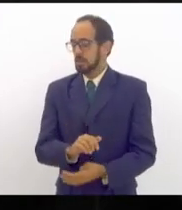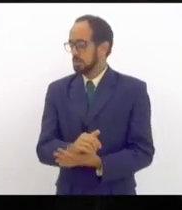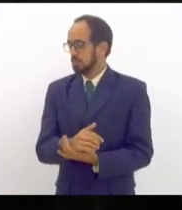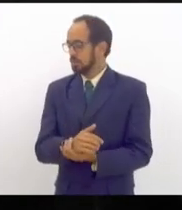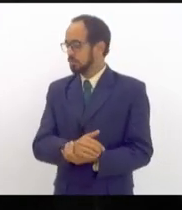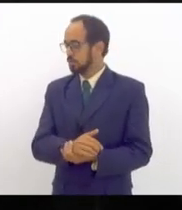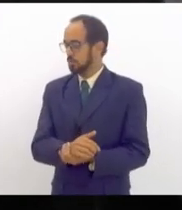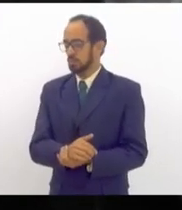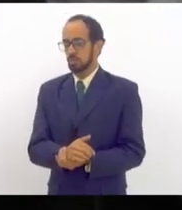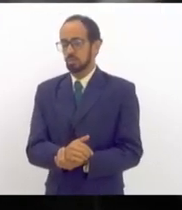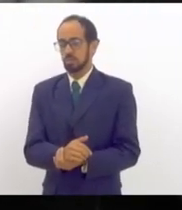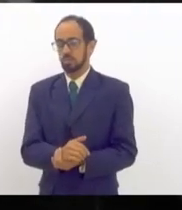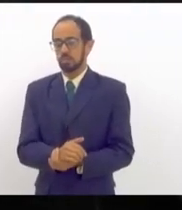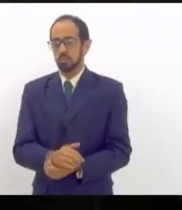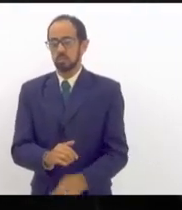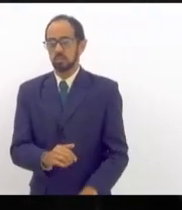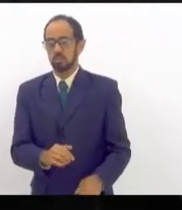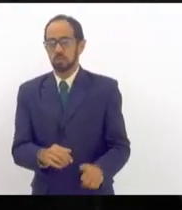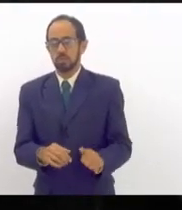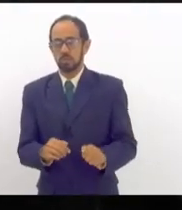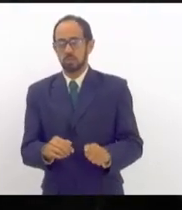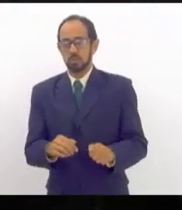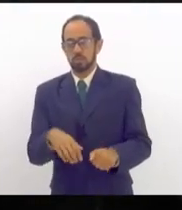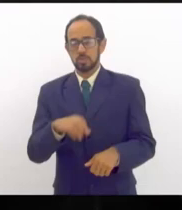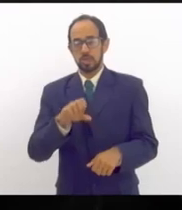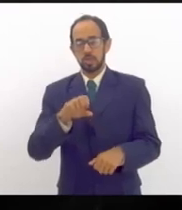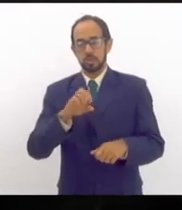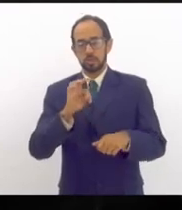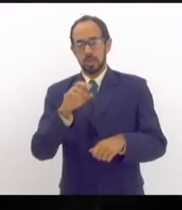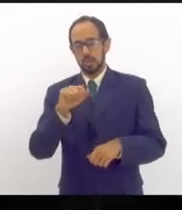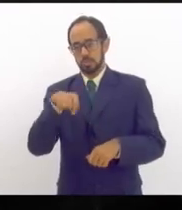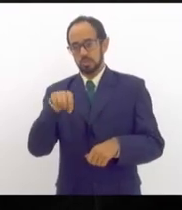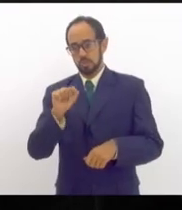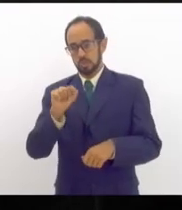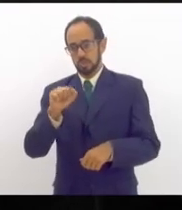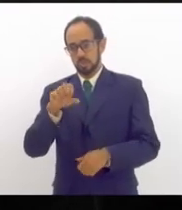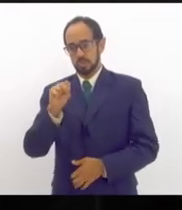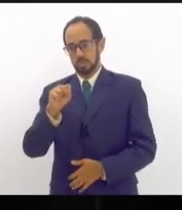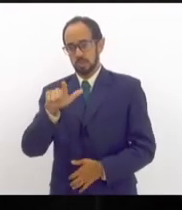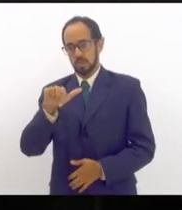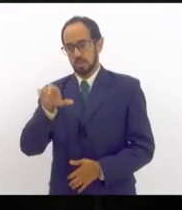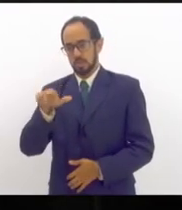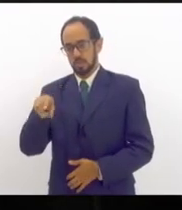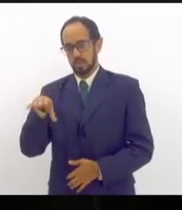SELIC deveria estar no patamar de